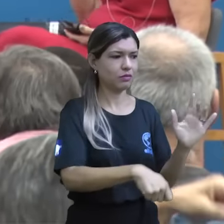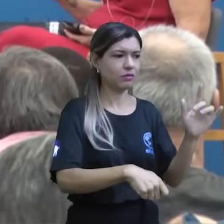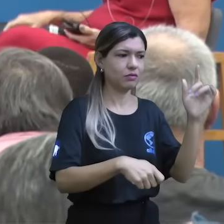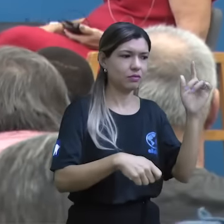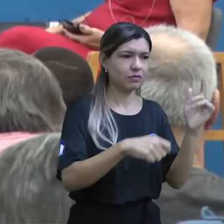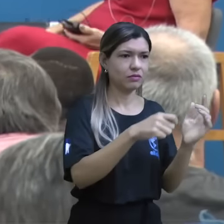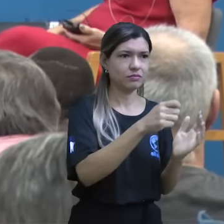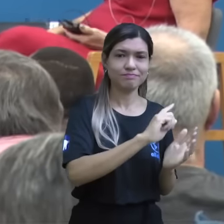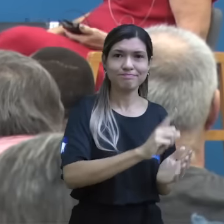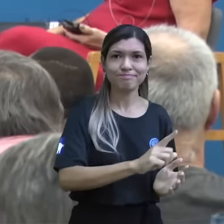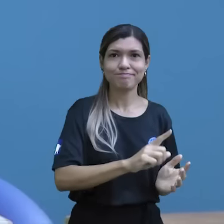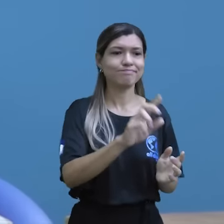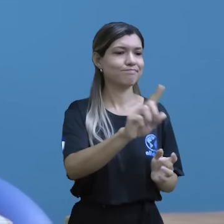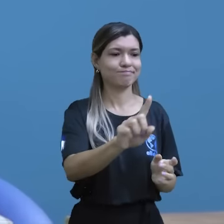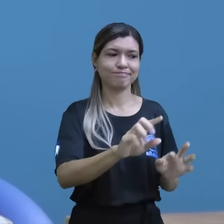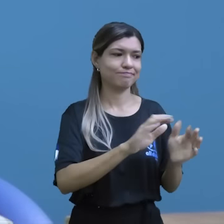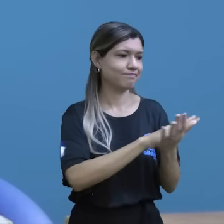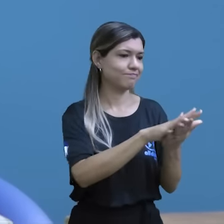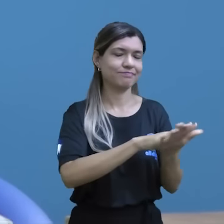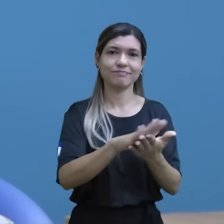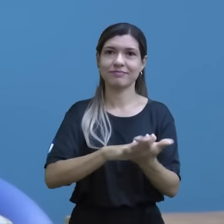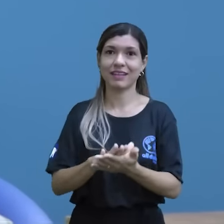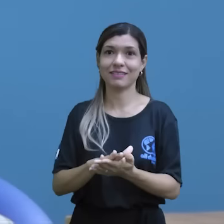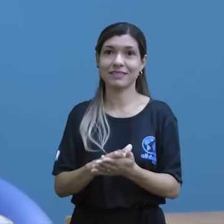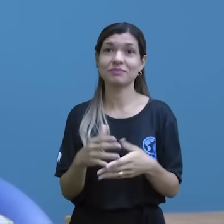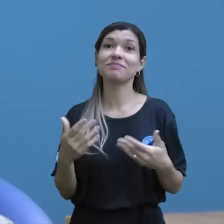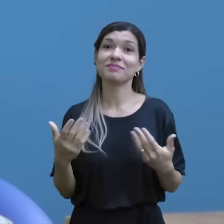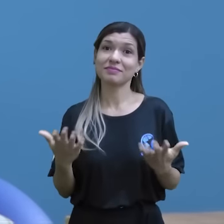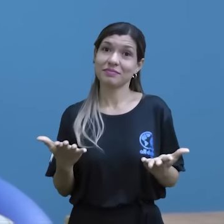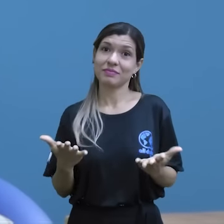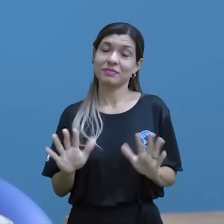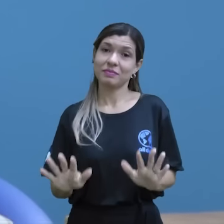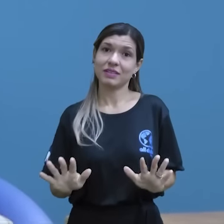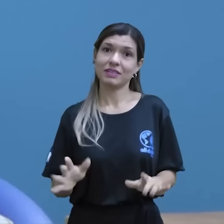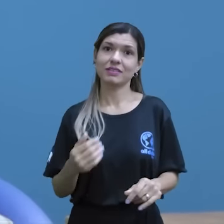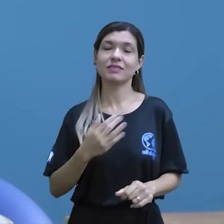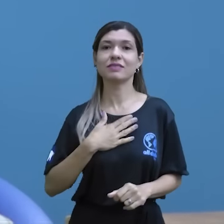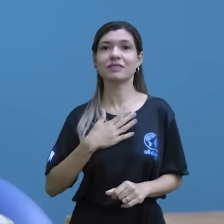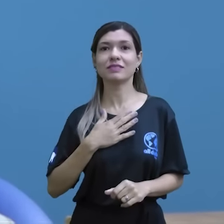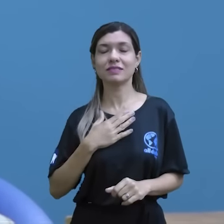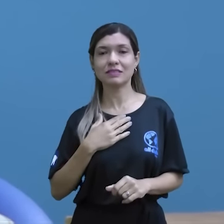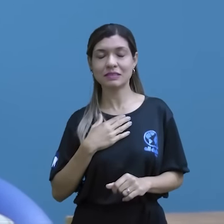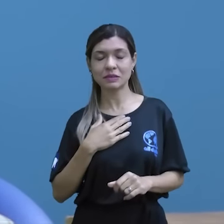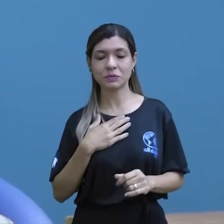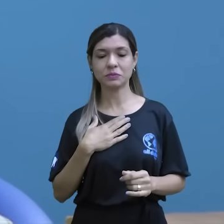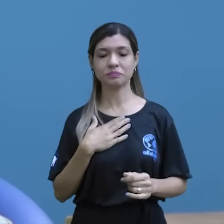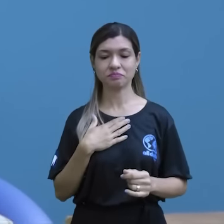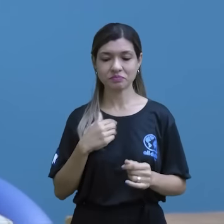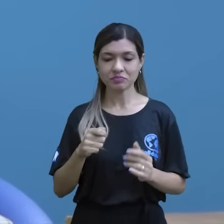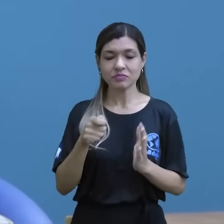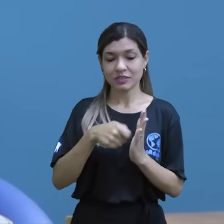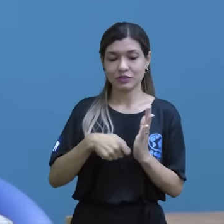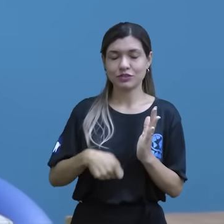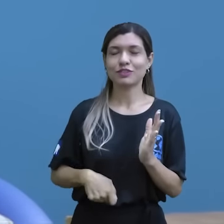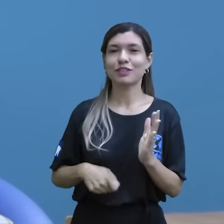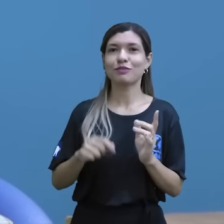começa com Lima Barreto, que é um relato muito comovente de Lima Barreto, chamado Liberdade, que